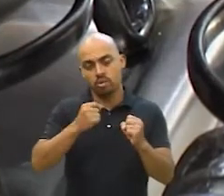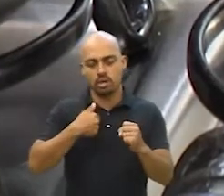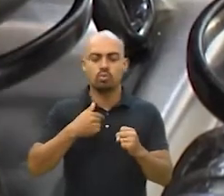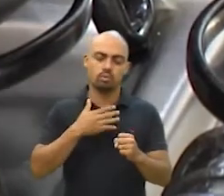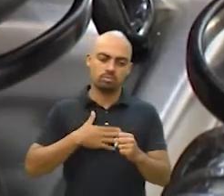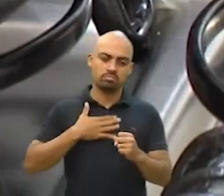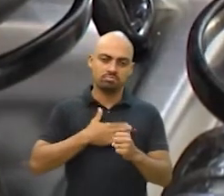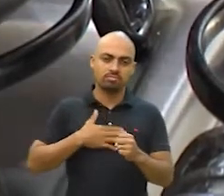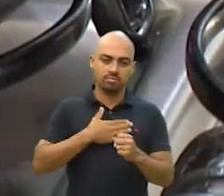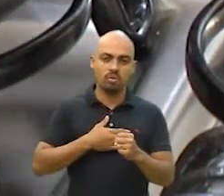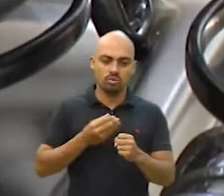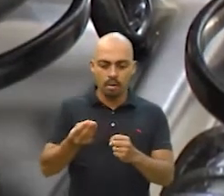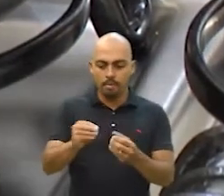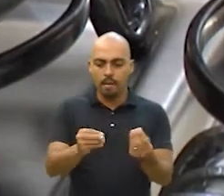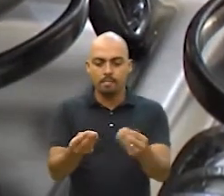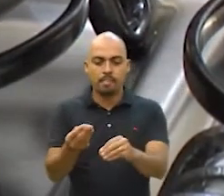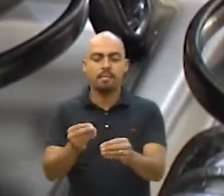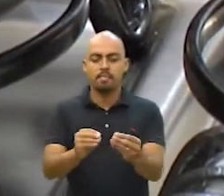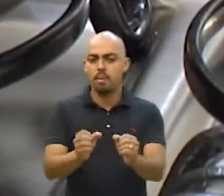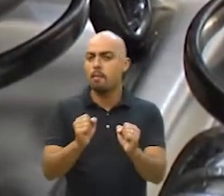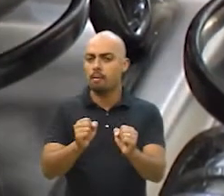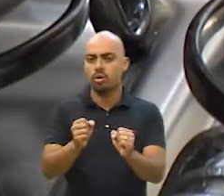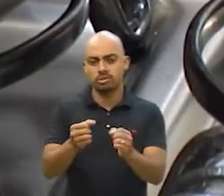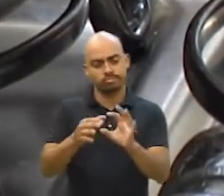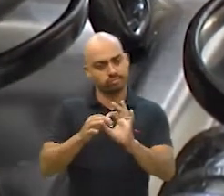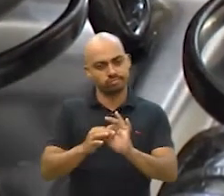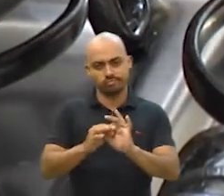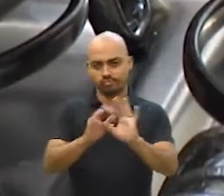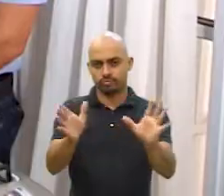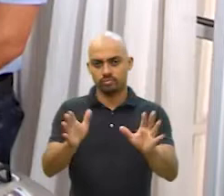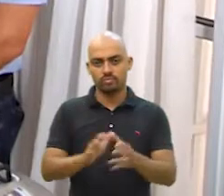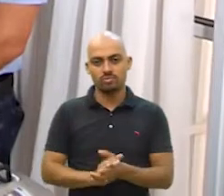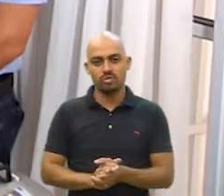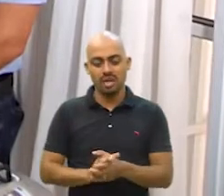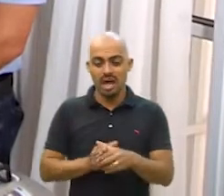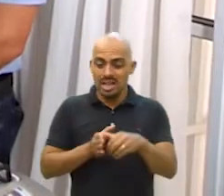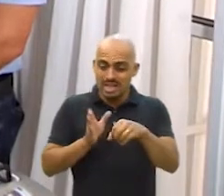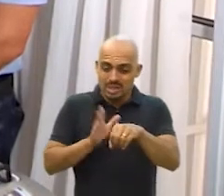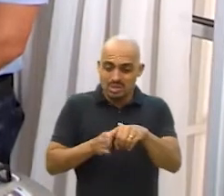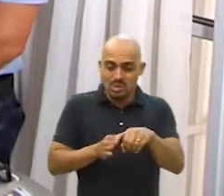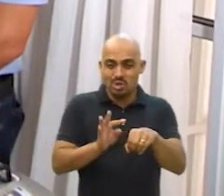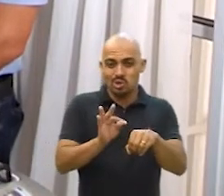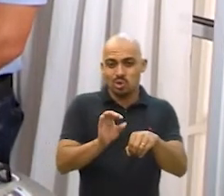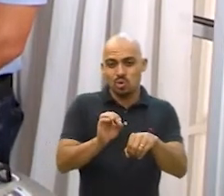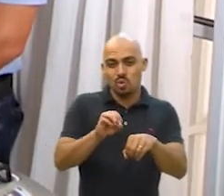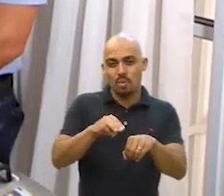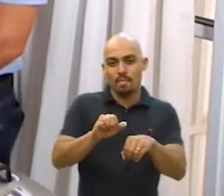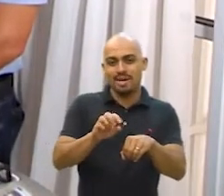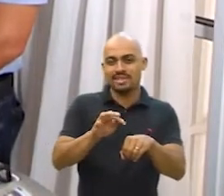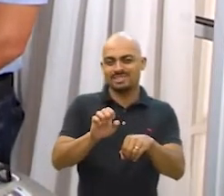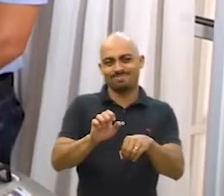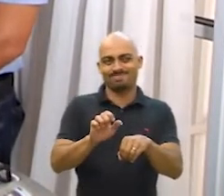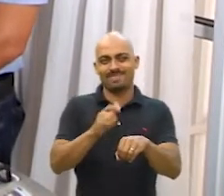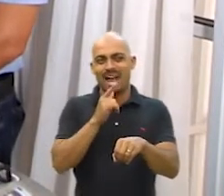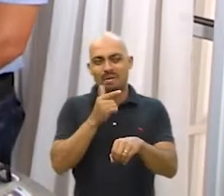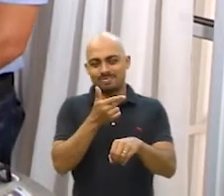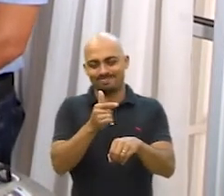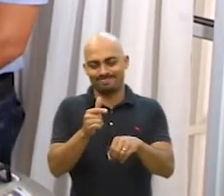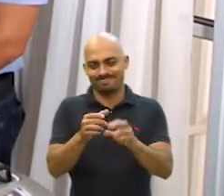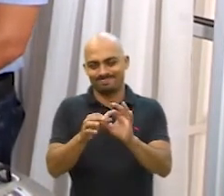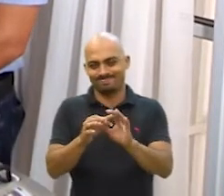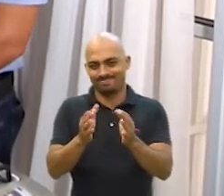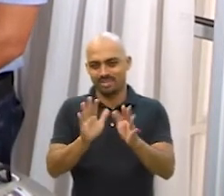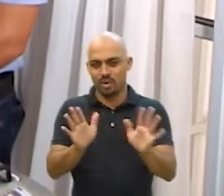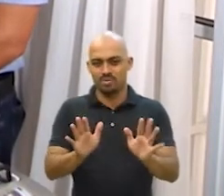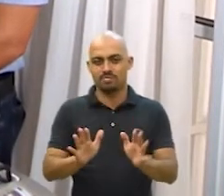fã de pimenta, particularmente. Então, você pode agregar, sim, mais um colorido. O tomate eu não agrego pra ele não soltar. Não soltar. É. Entendi. Mas